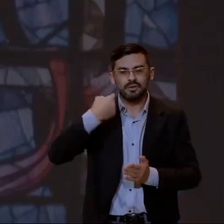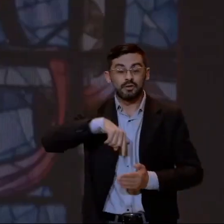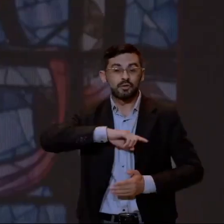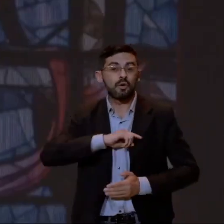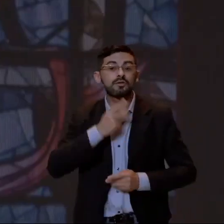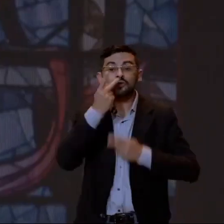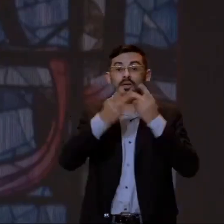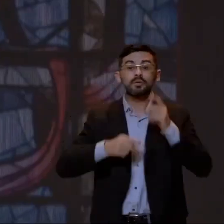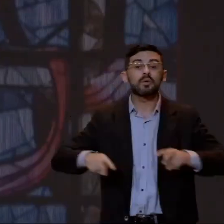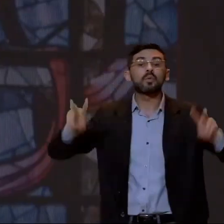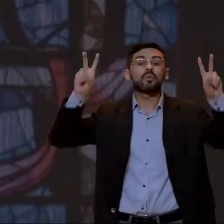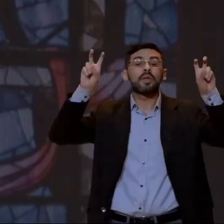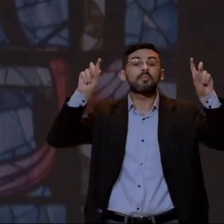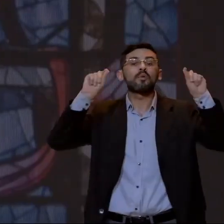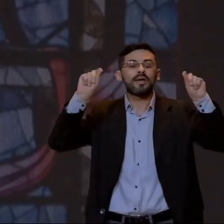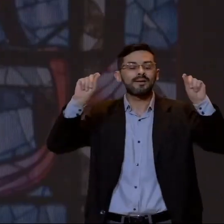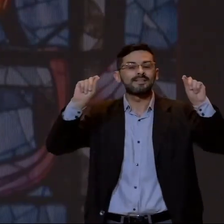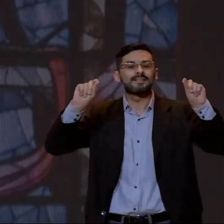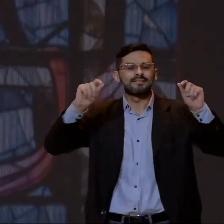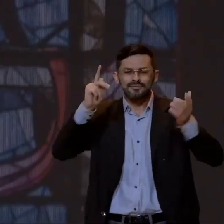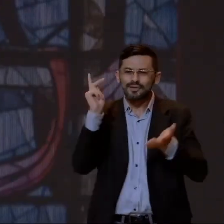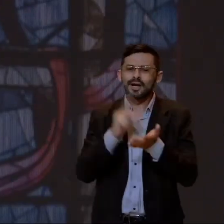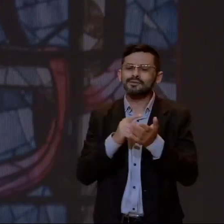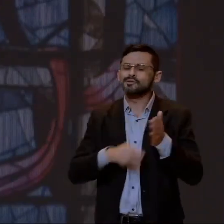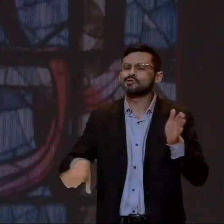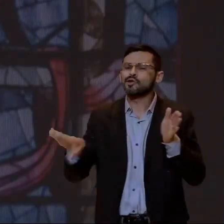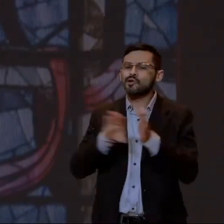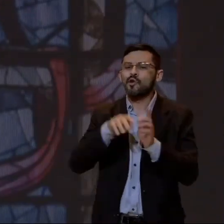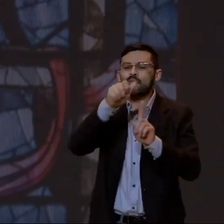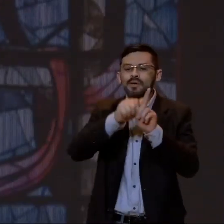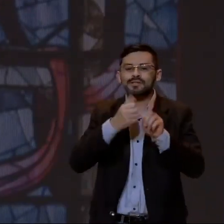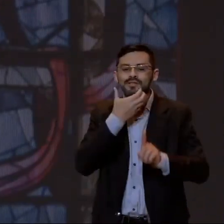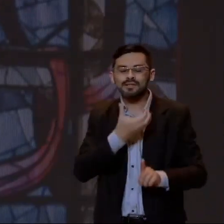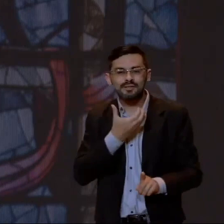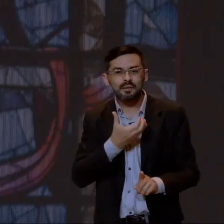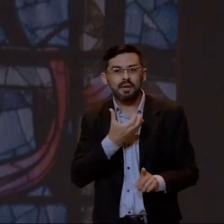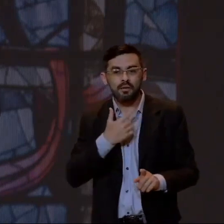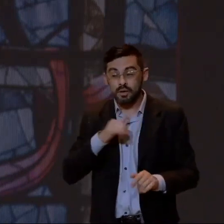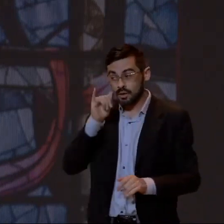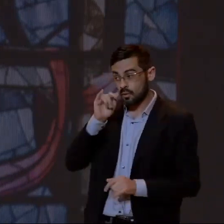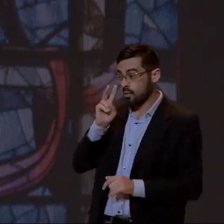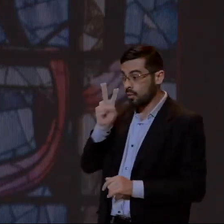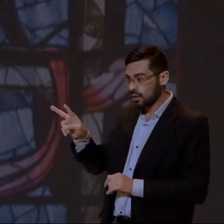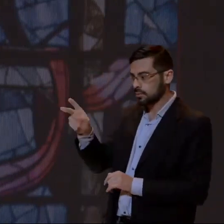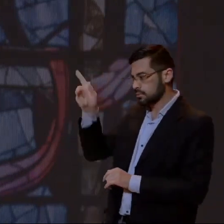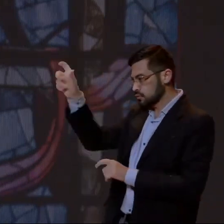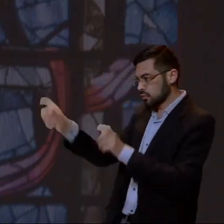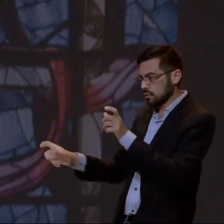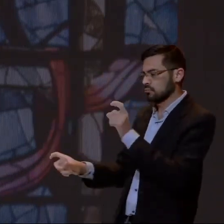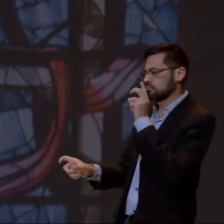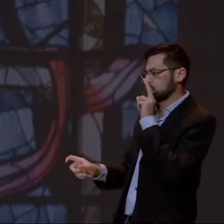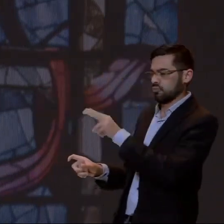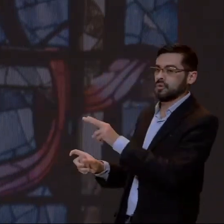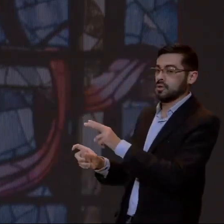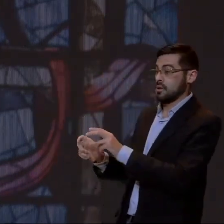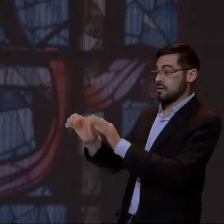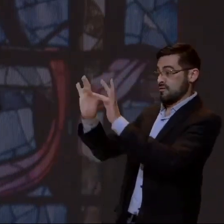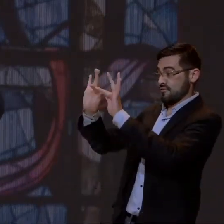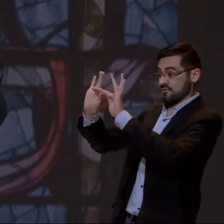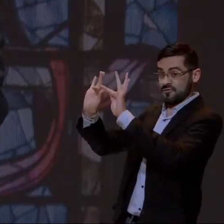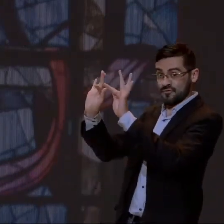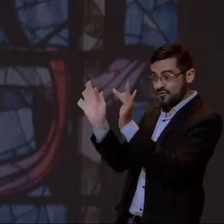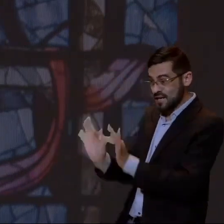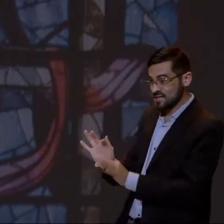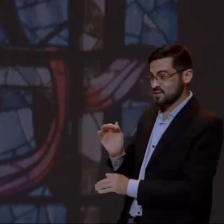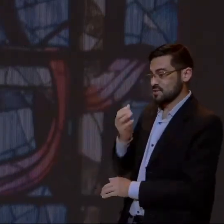estamos falando sobre Natal já, não é verdade? Chegou dezembro, então chega ali agora para a pessoa que está do seu lado, pode virar e dizer Feliz